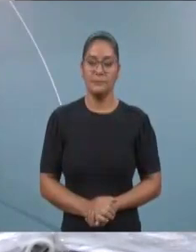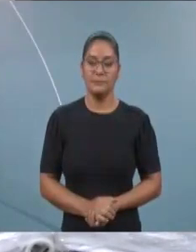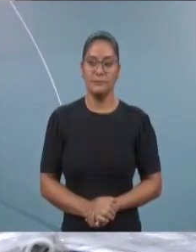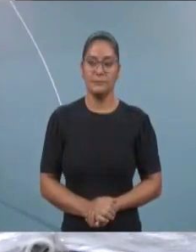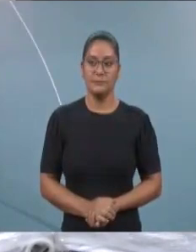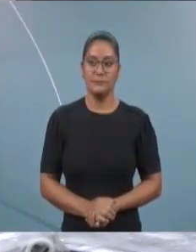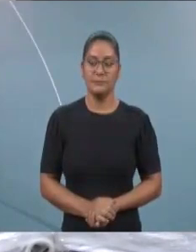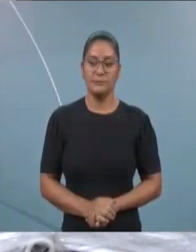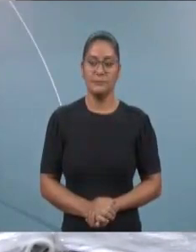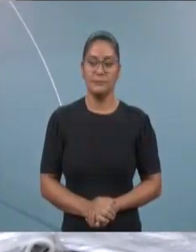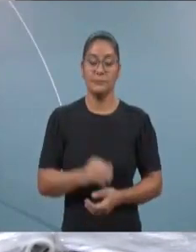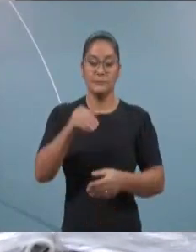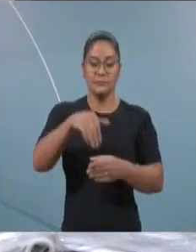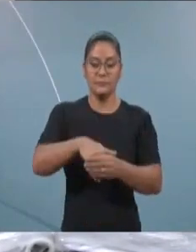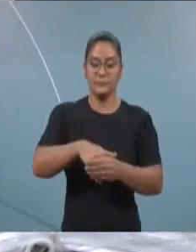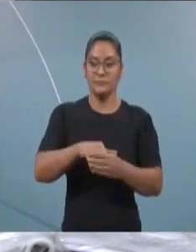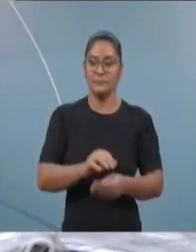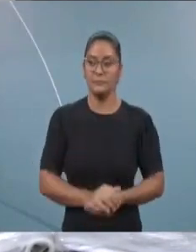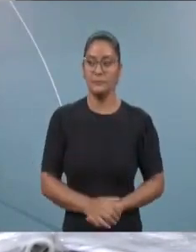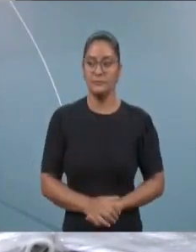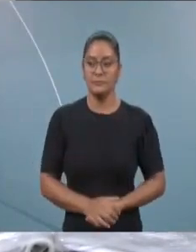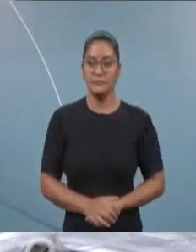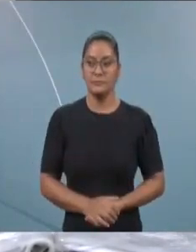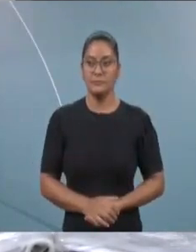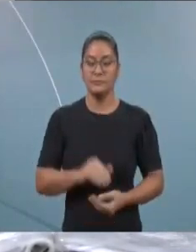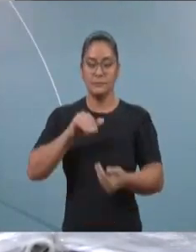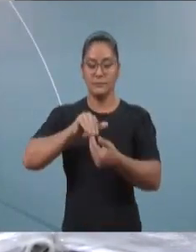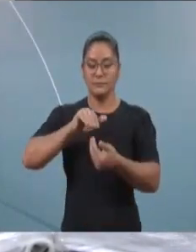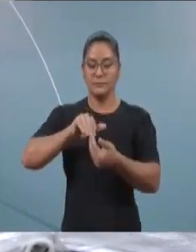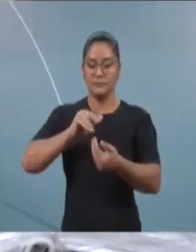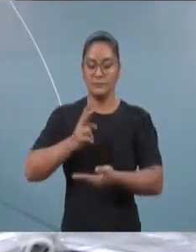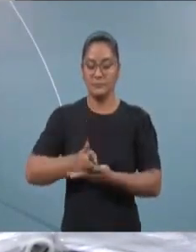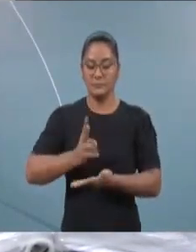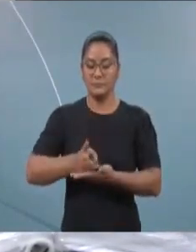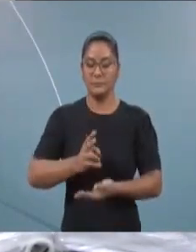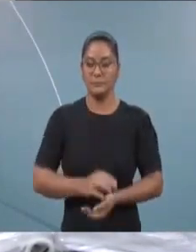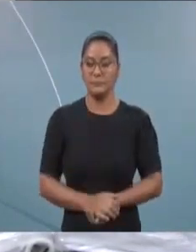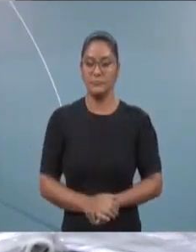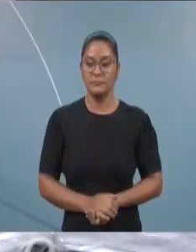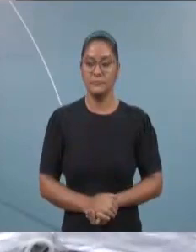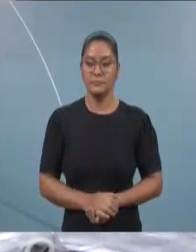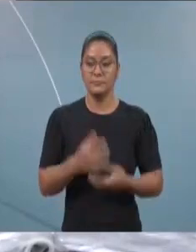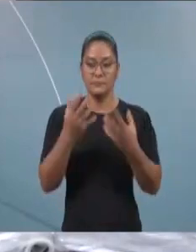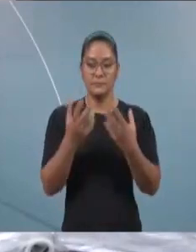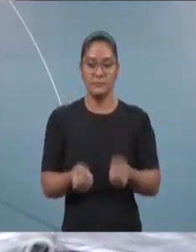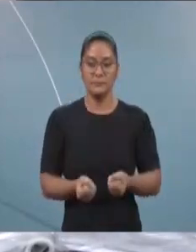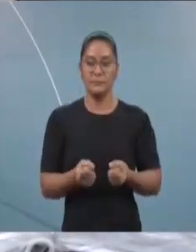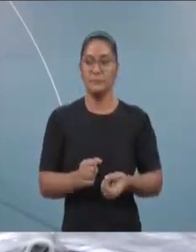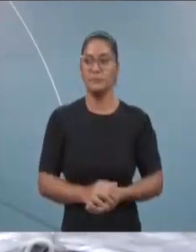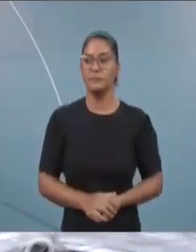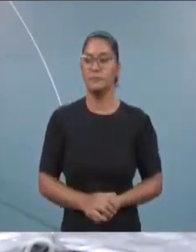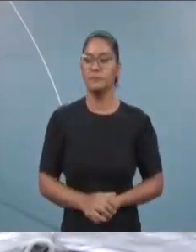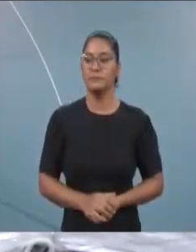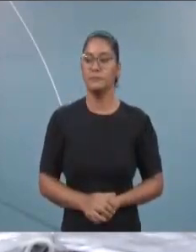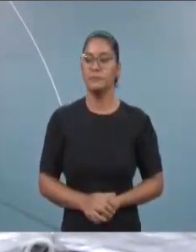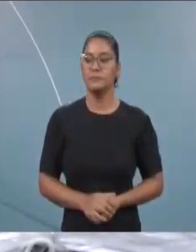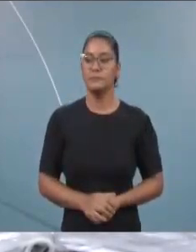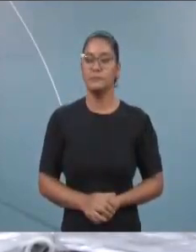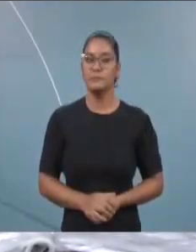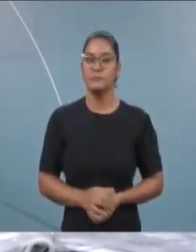em votação aqueles que concordam permanece Como estão aprovado